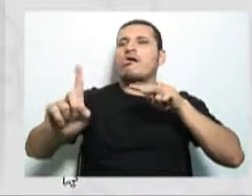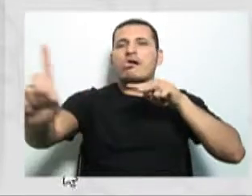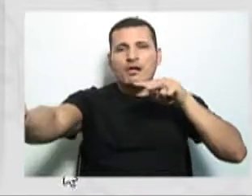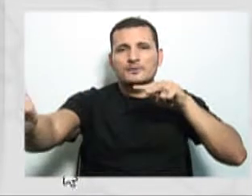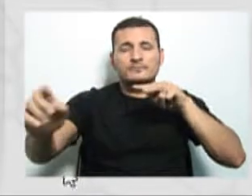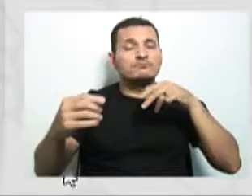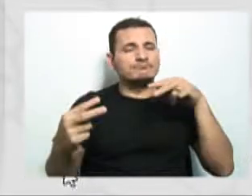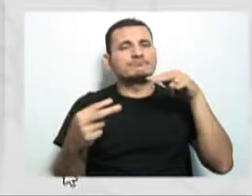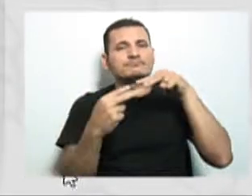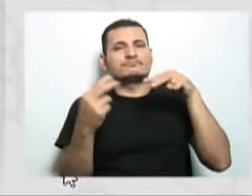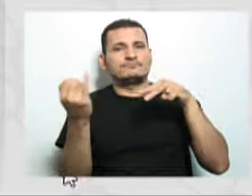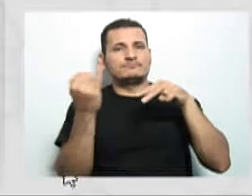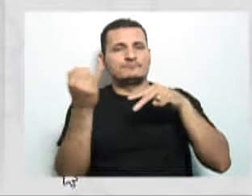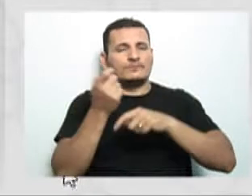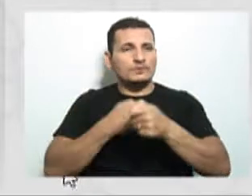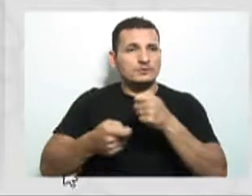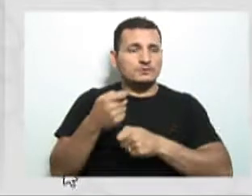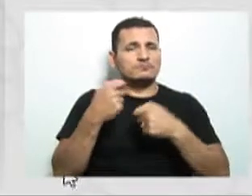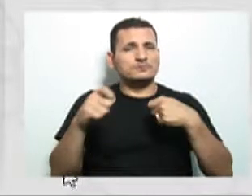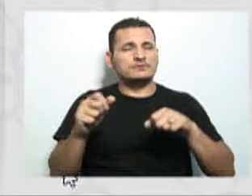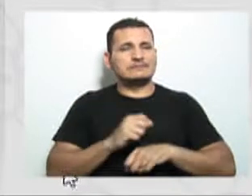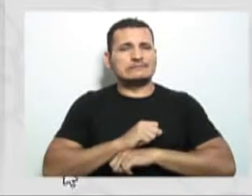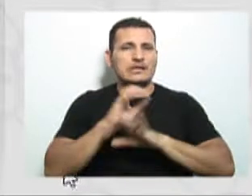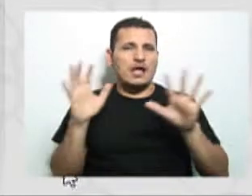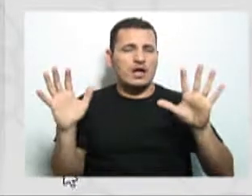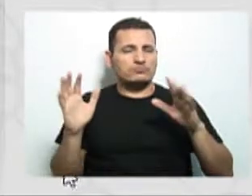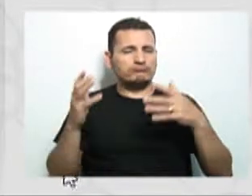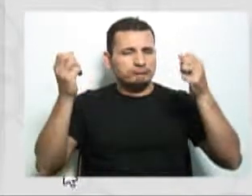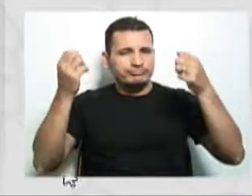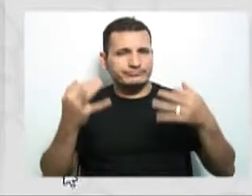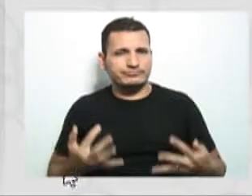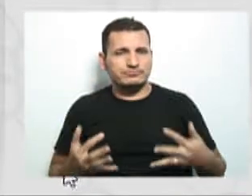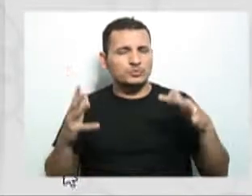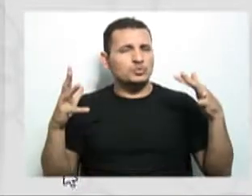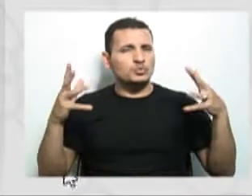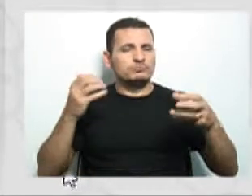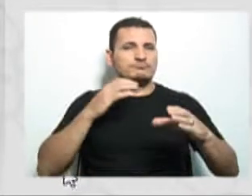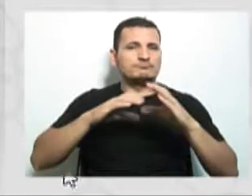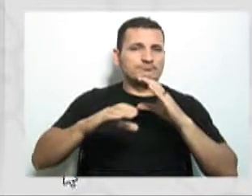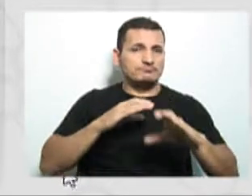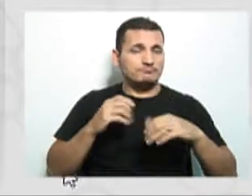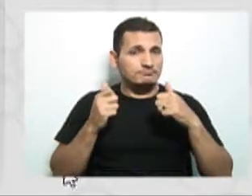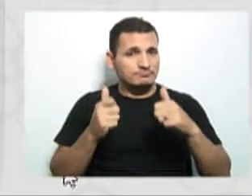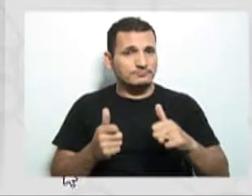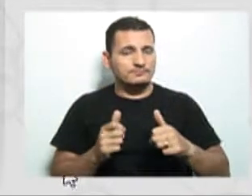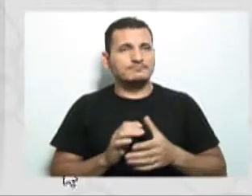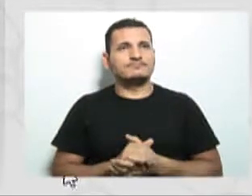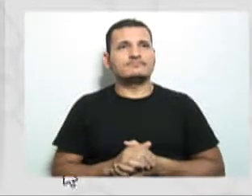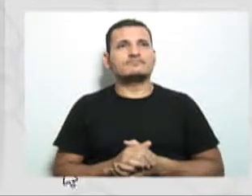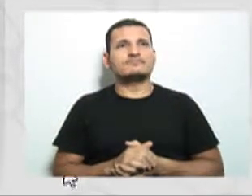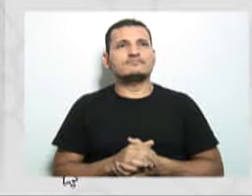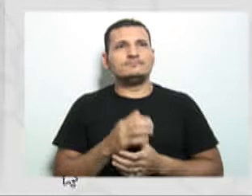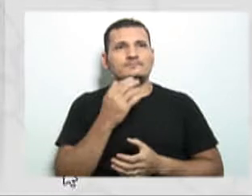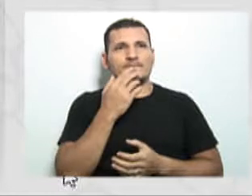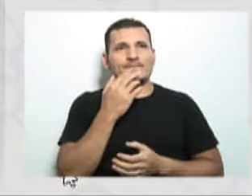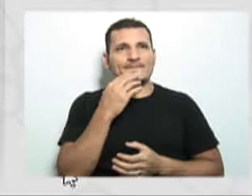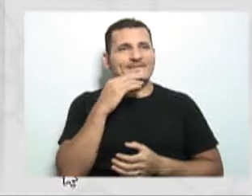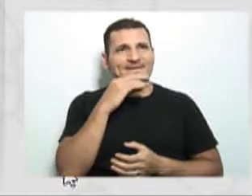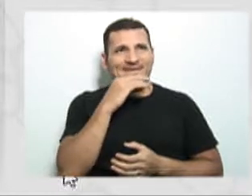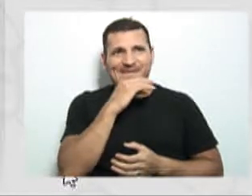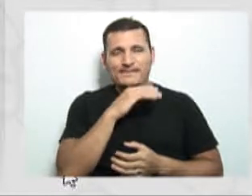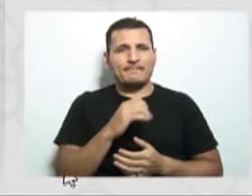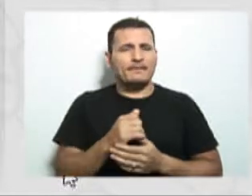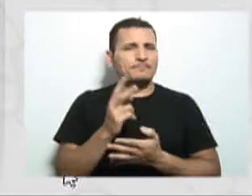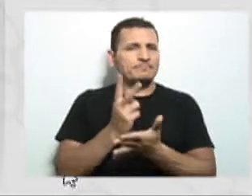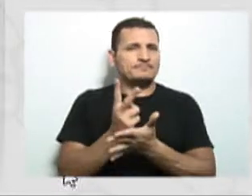da negociação. Seja claro em todas as situações de comunicação, beleza? Olha aí. O mesmo